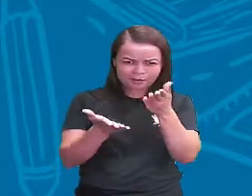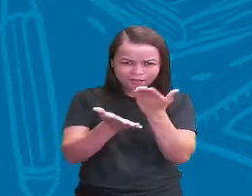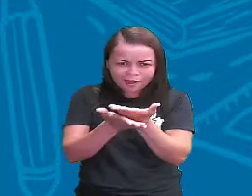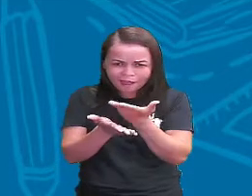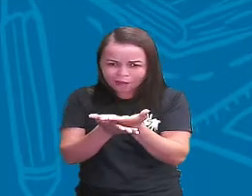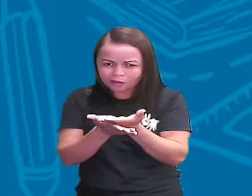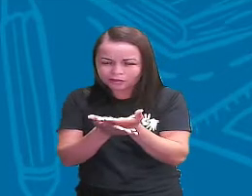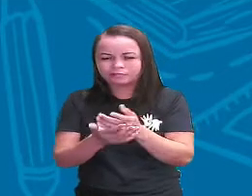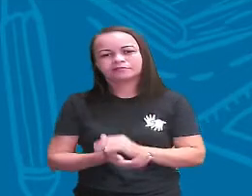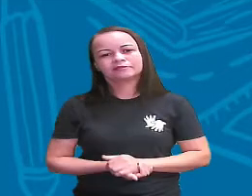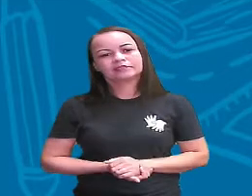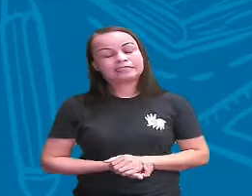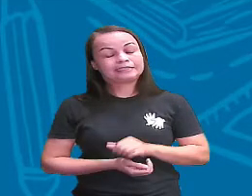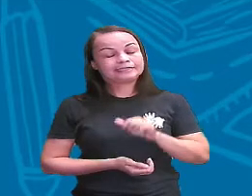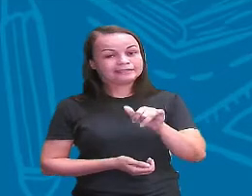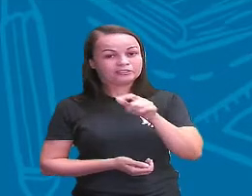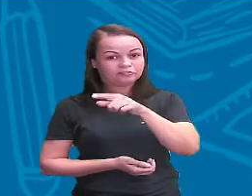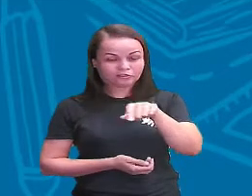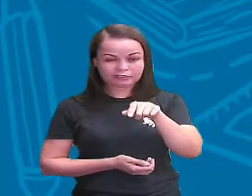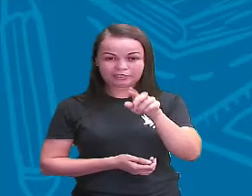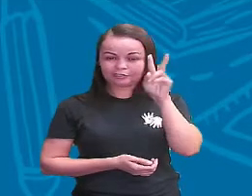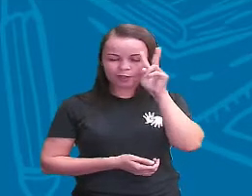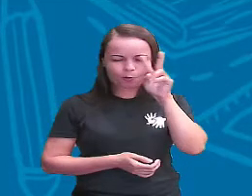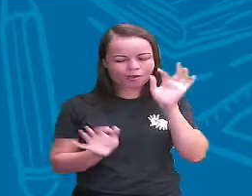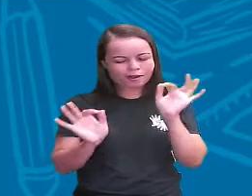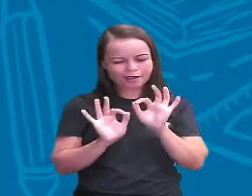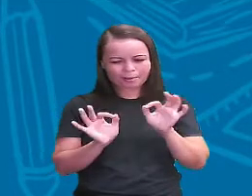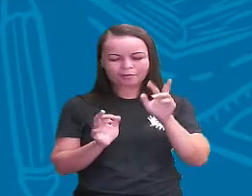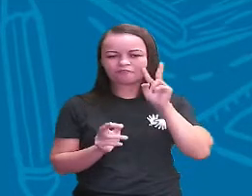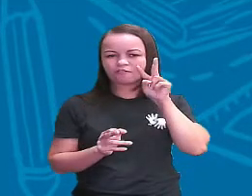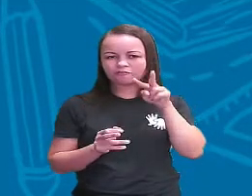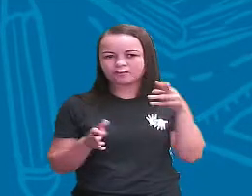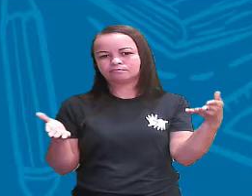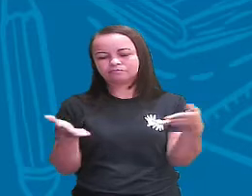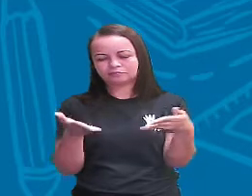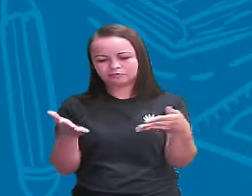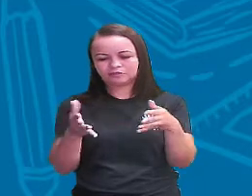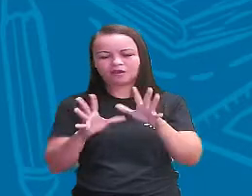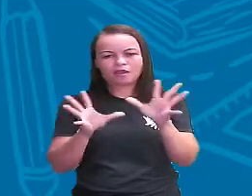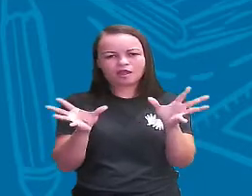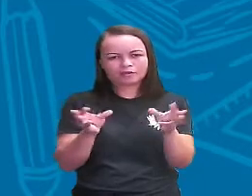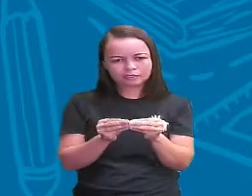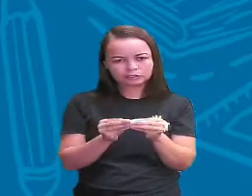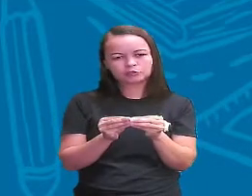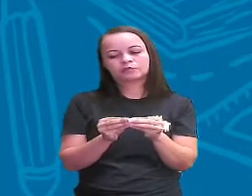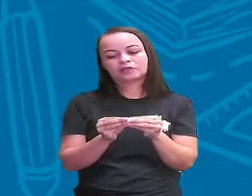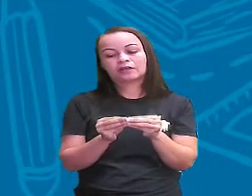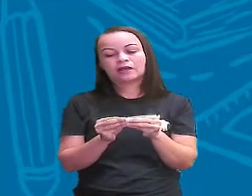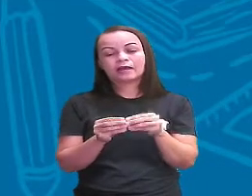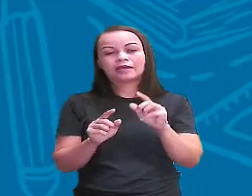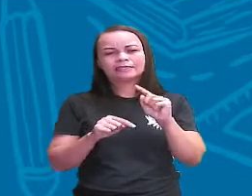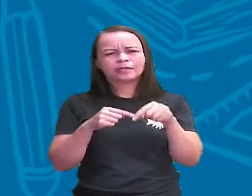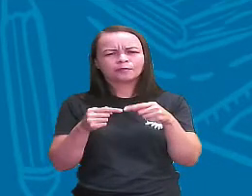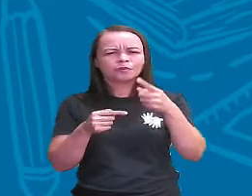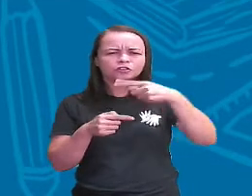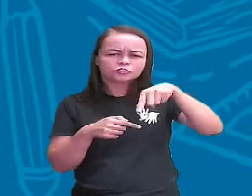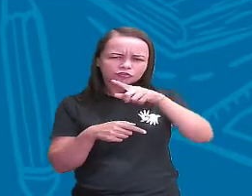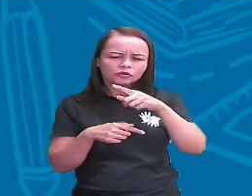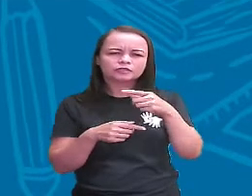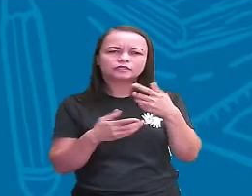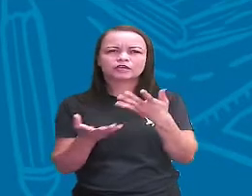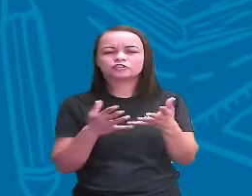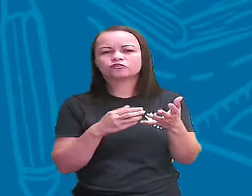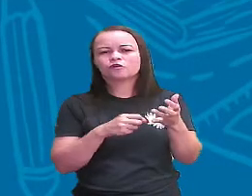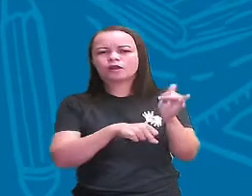não lembra, vai ver hoje, não é? De uma forma mais resumida, mas depois busca lá